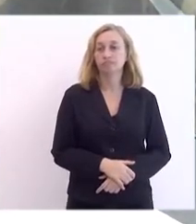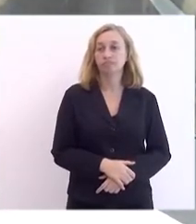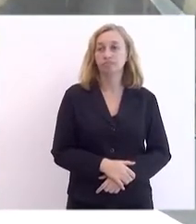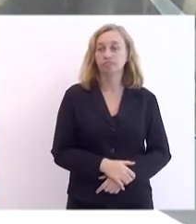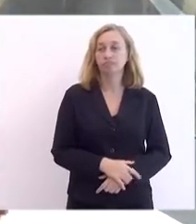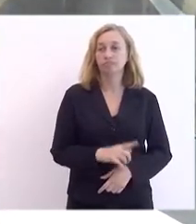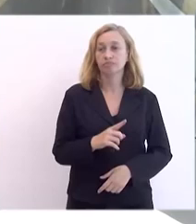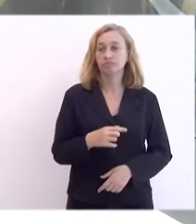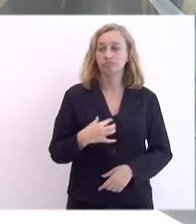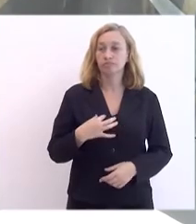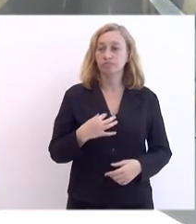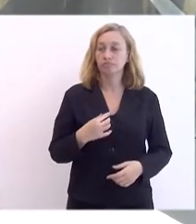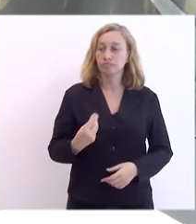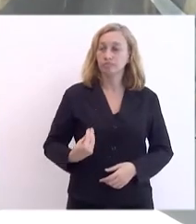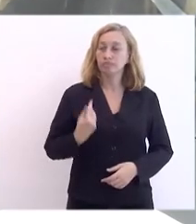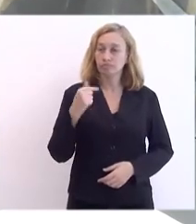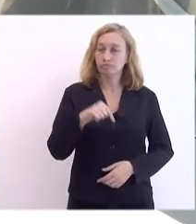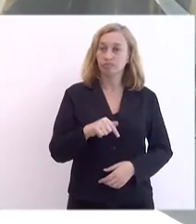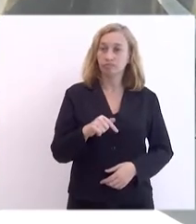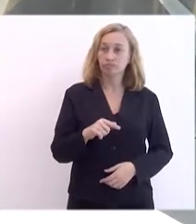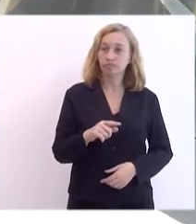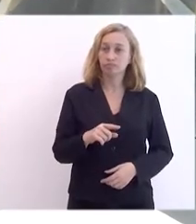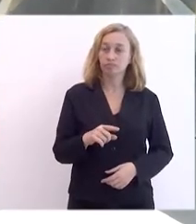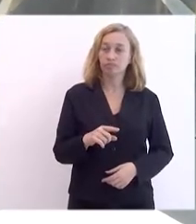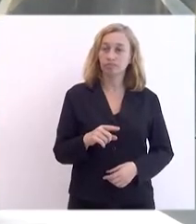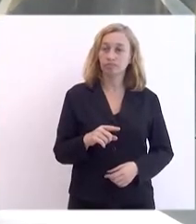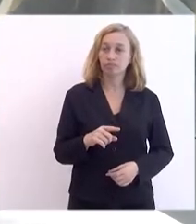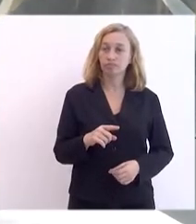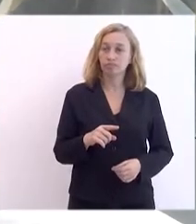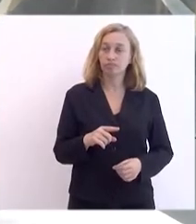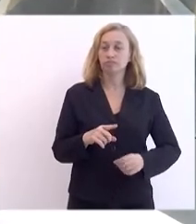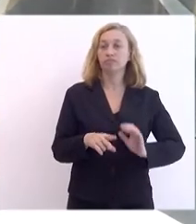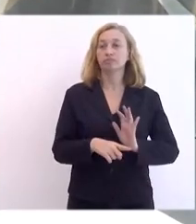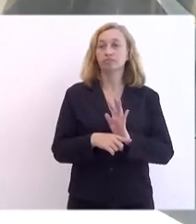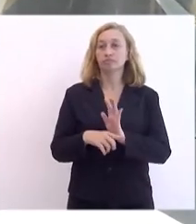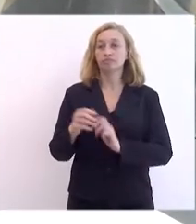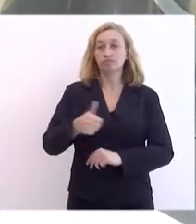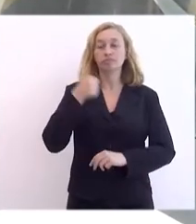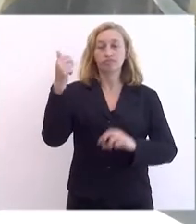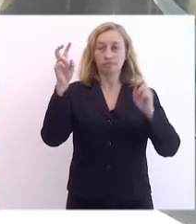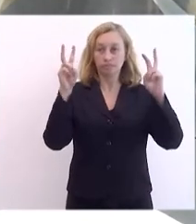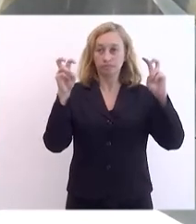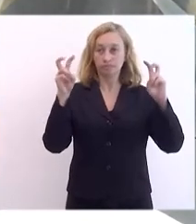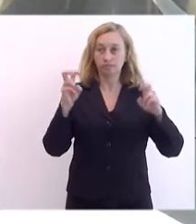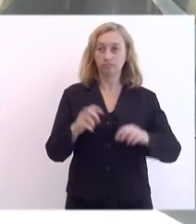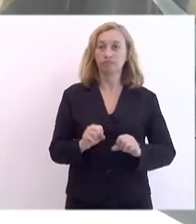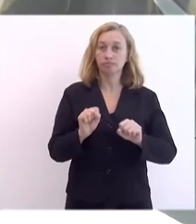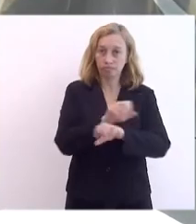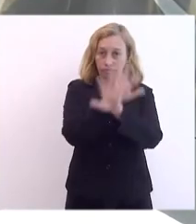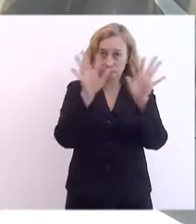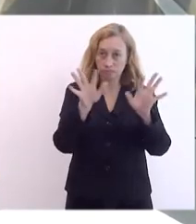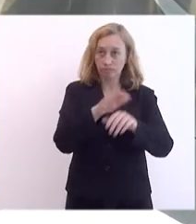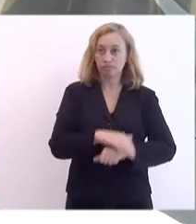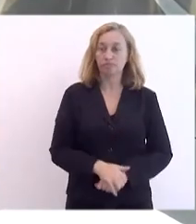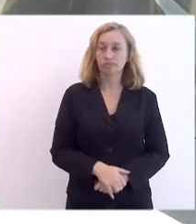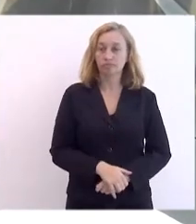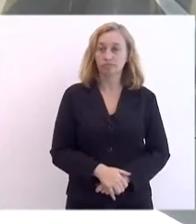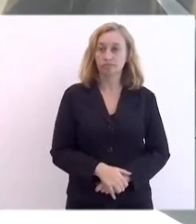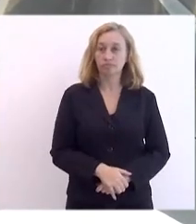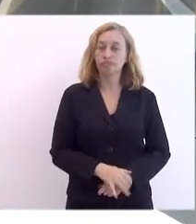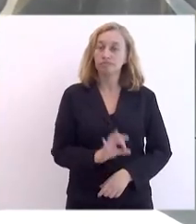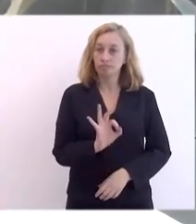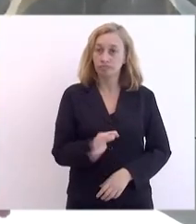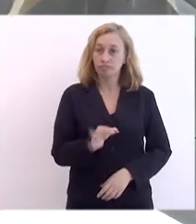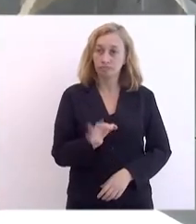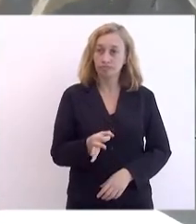nossa posição aqui é de achar infundada essa matéria e que isso fique claro. E,